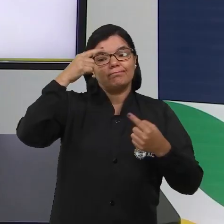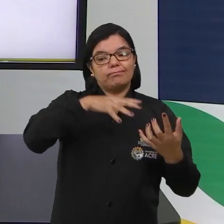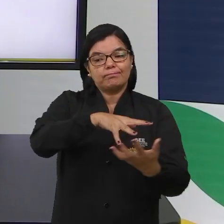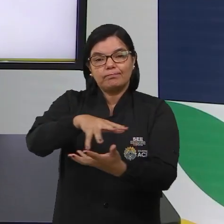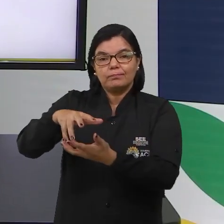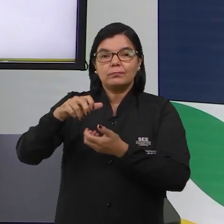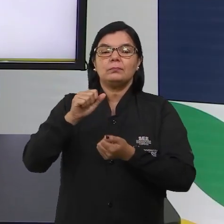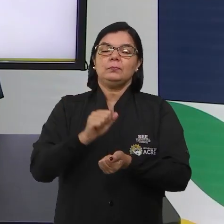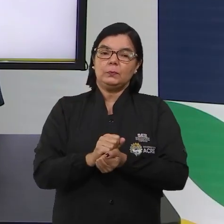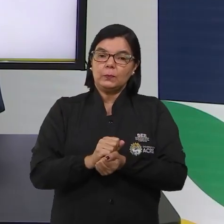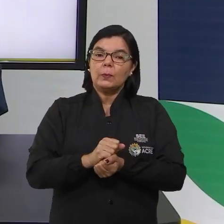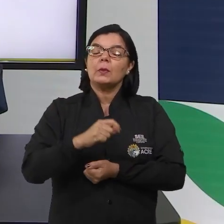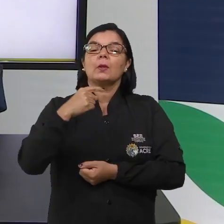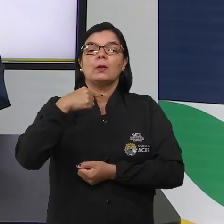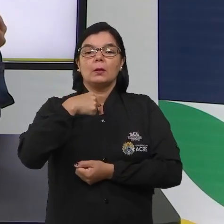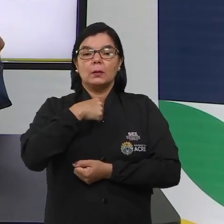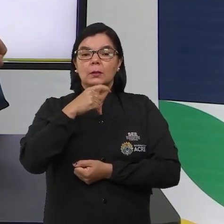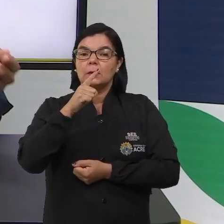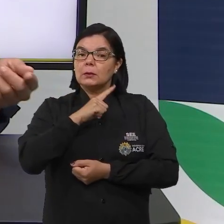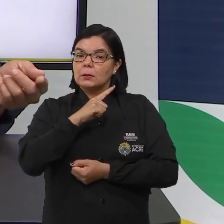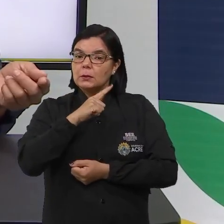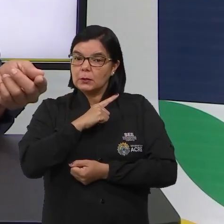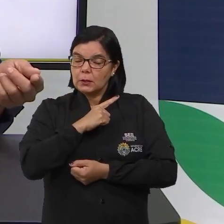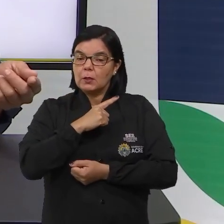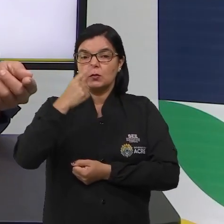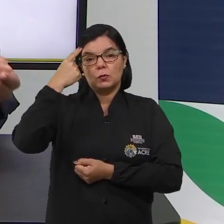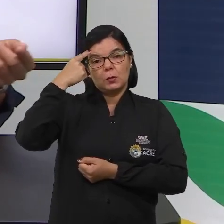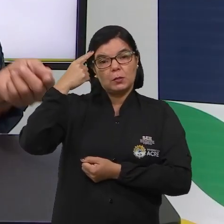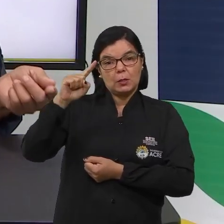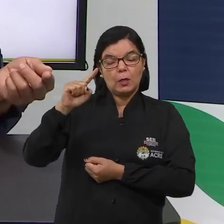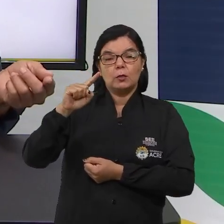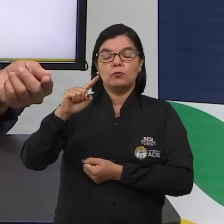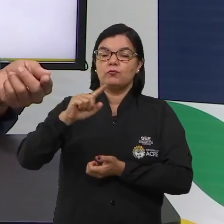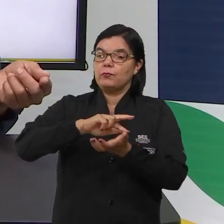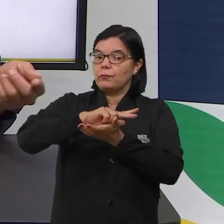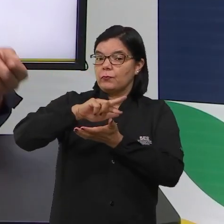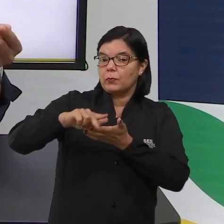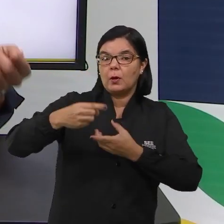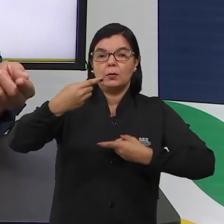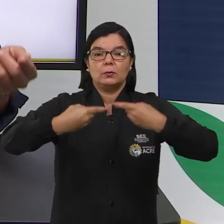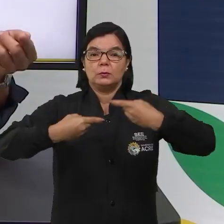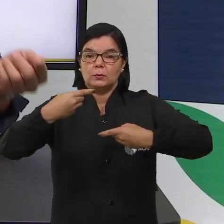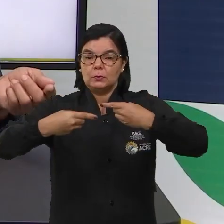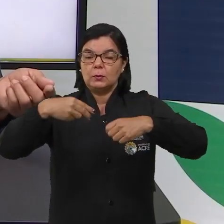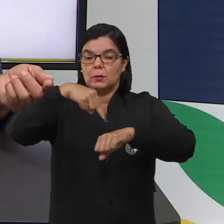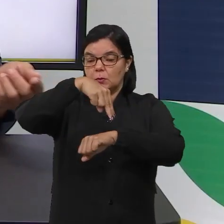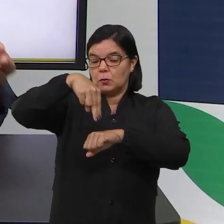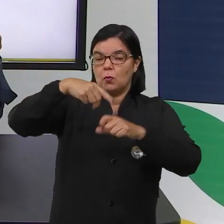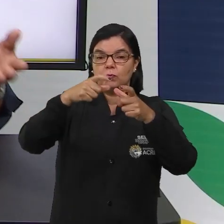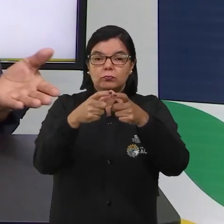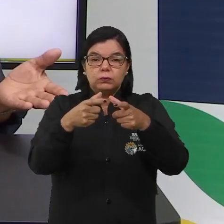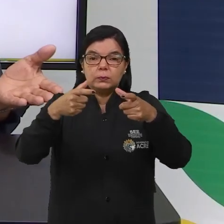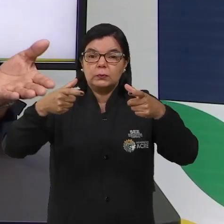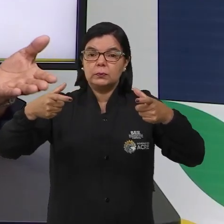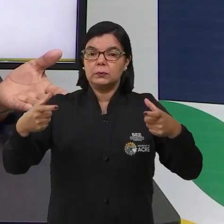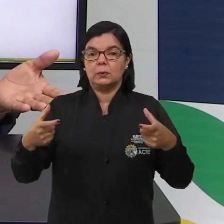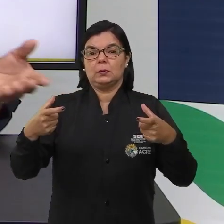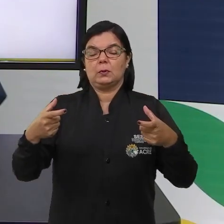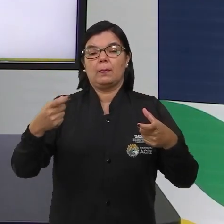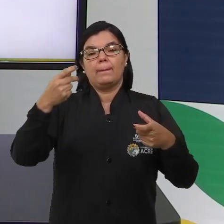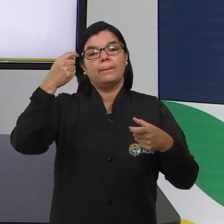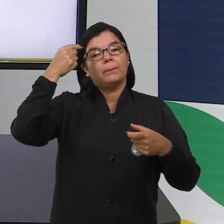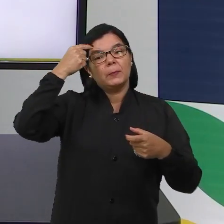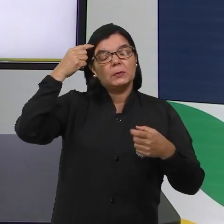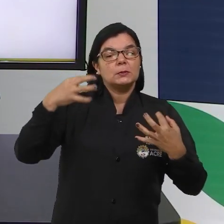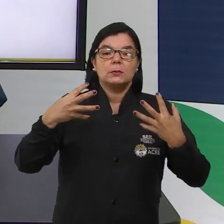Então, tem que ter aquela ideia do cosmopolitismo, querendo ou não. É uma nação grandiosa, então tem que pensar em